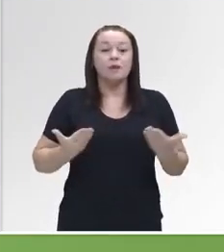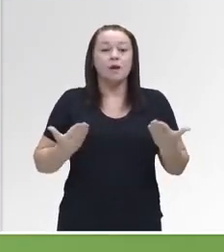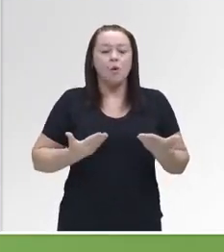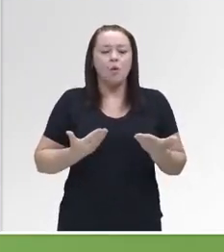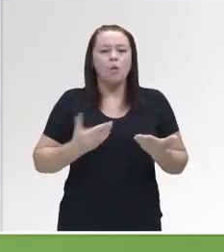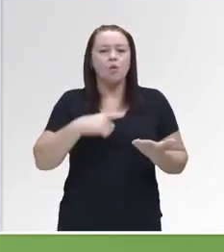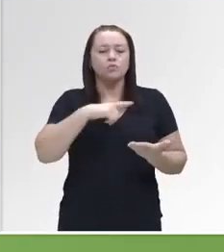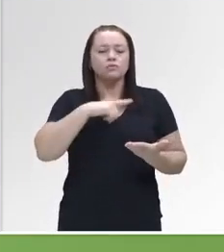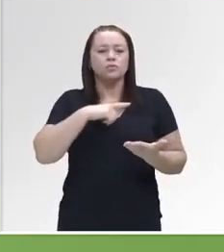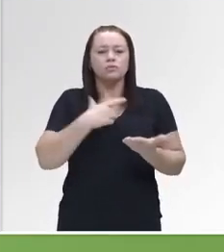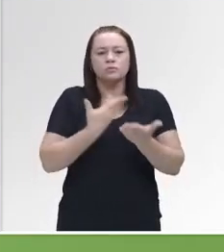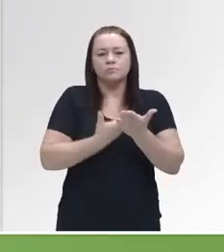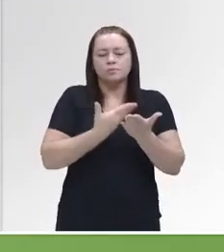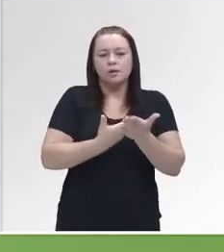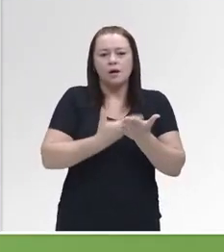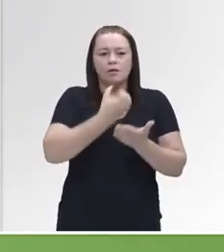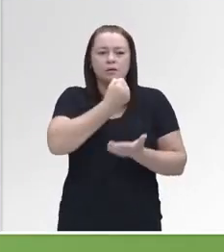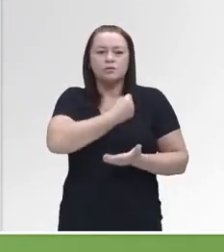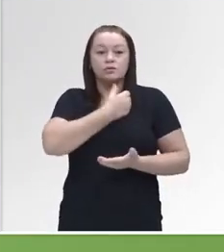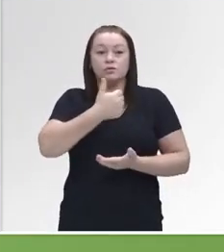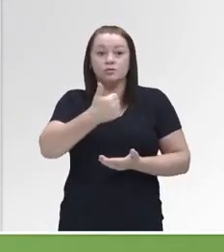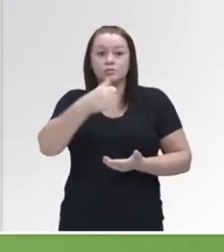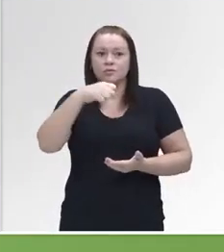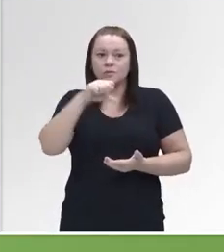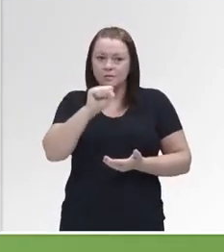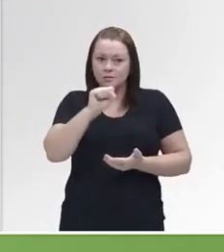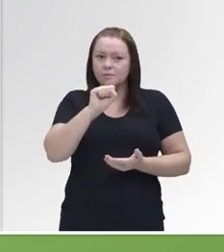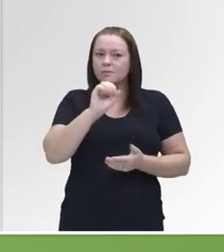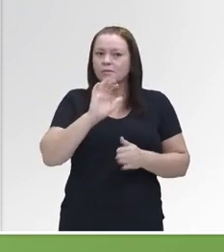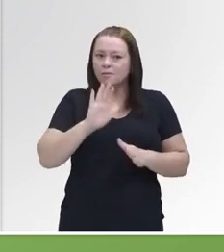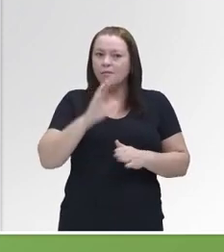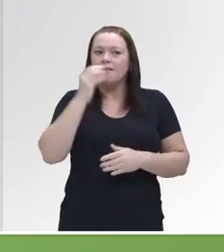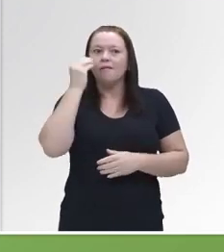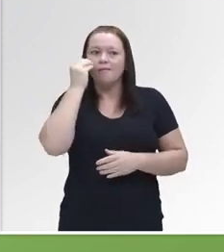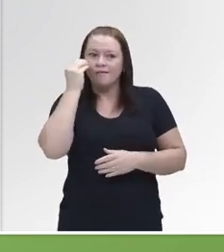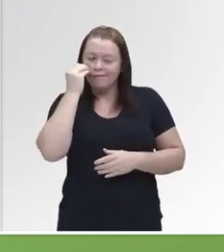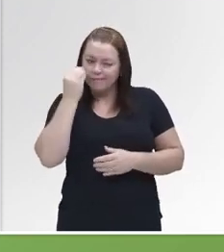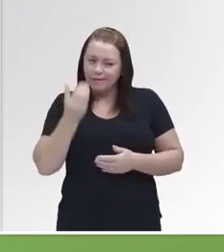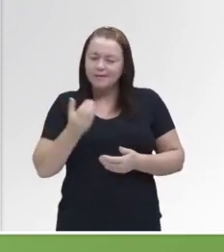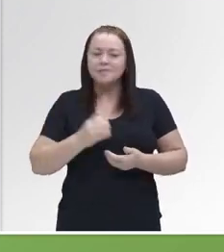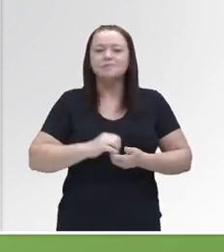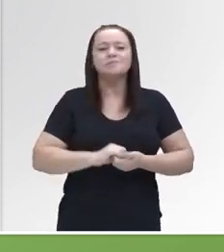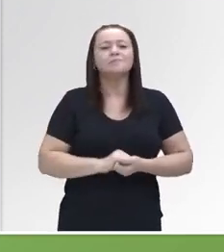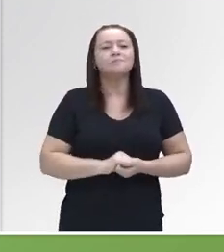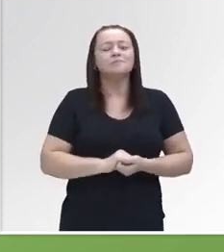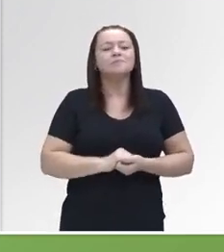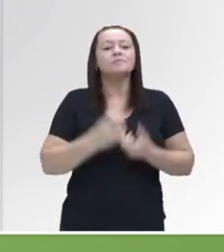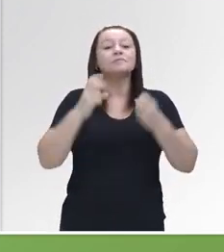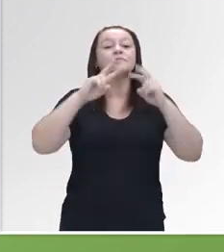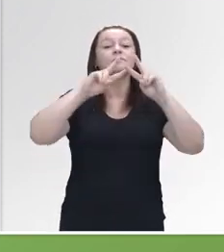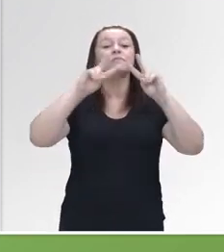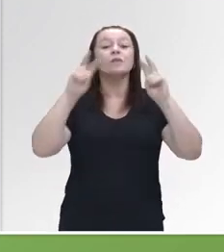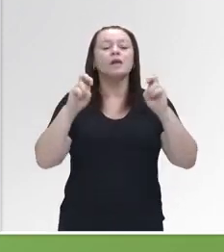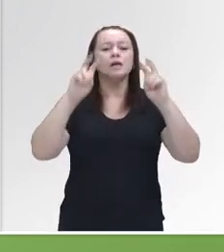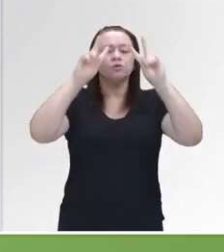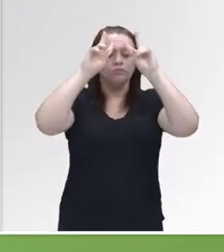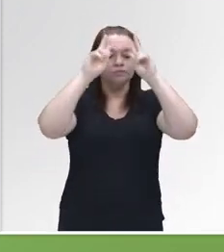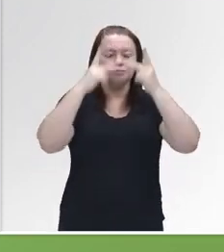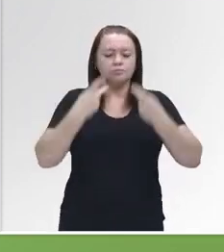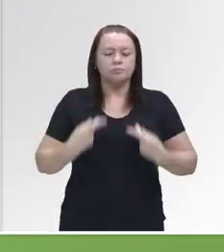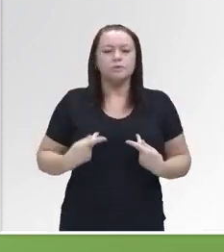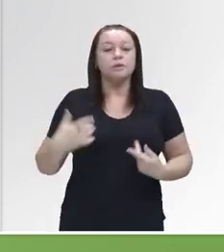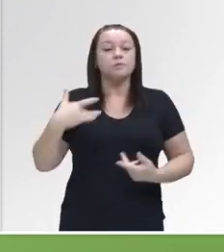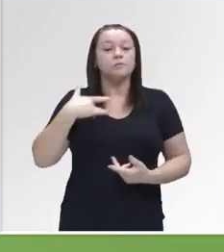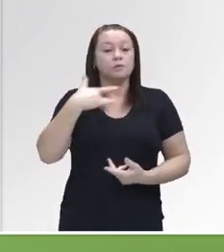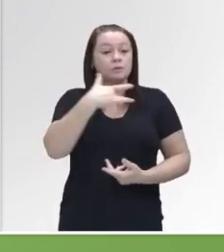aula 18, tá bom? Olha lá, nós vamos chegar na aula 18. Eixo Ser Humano e